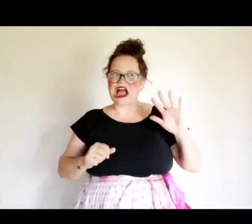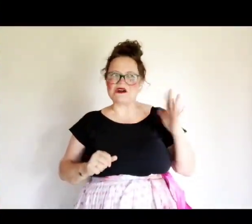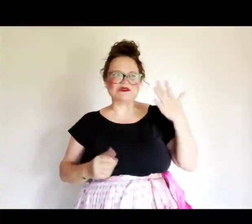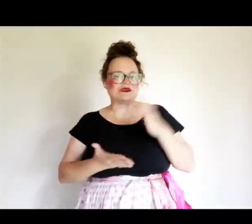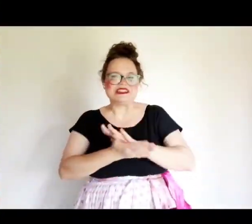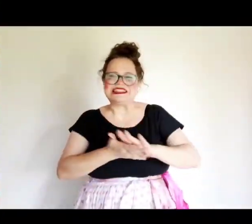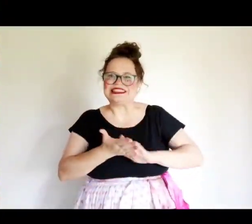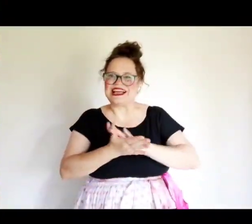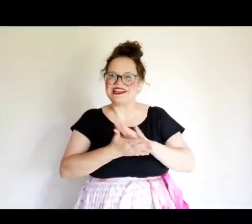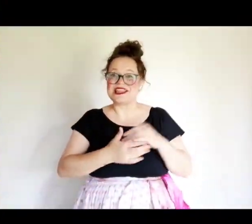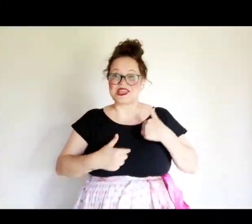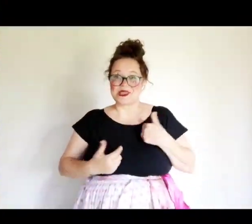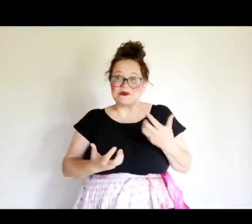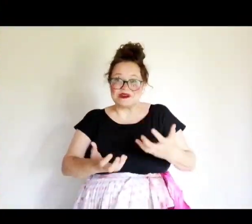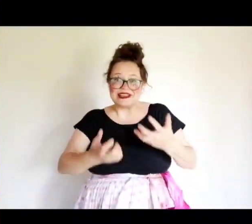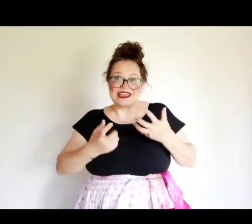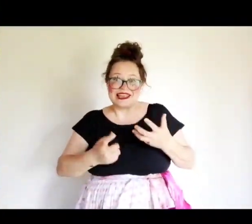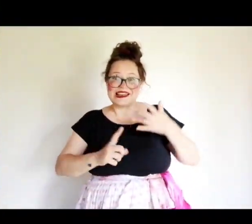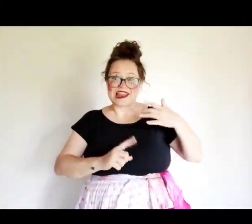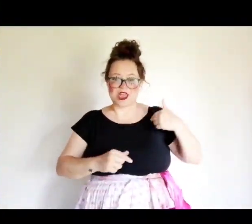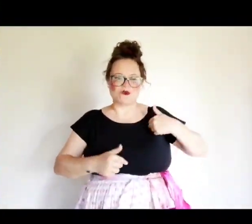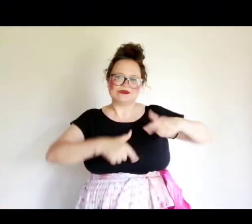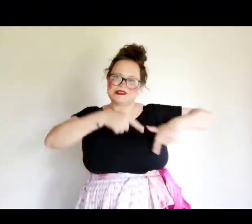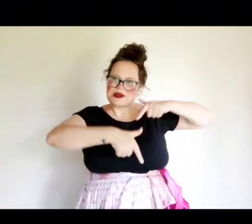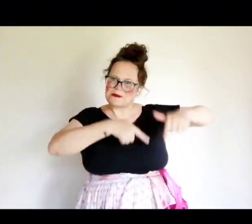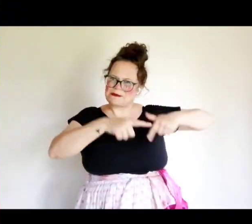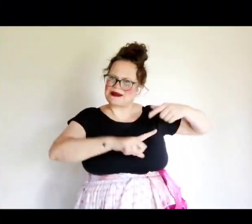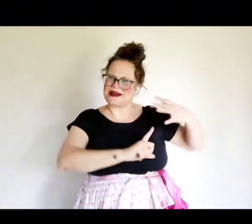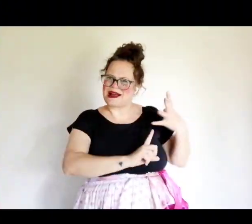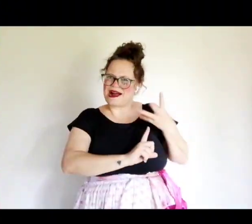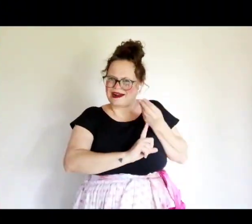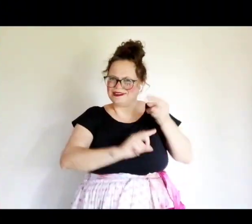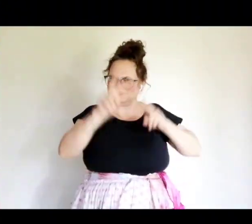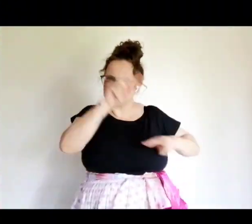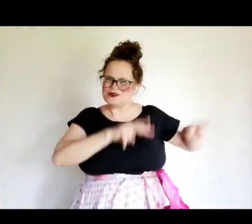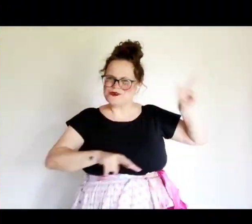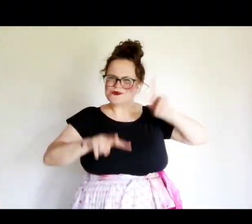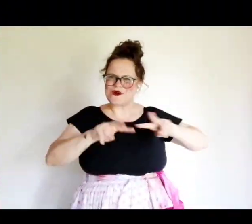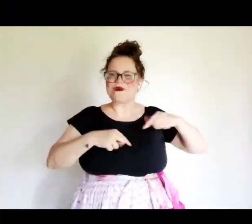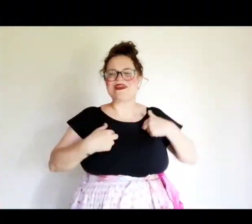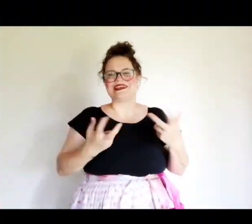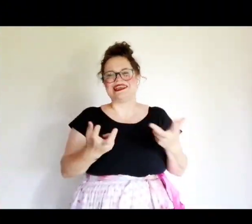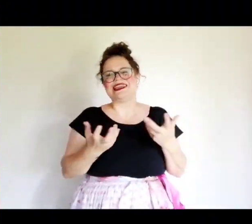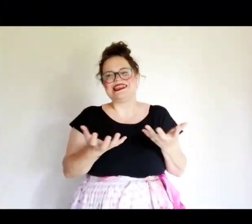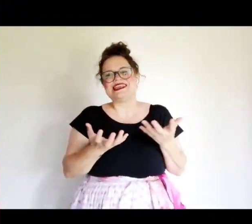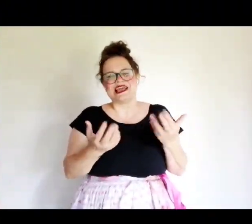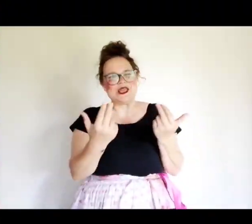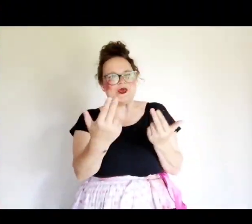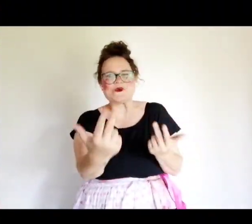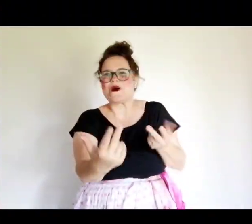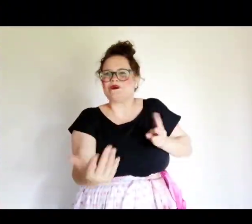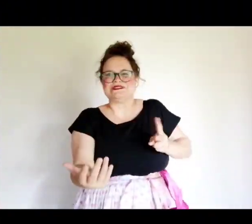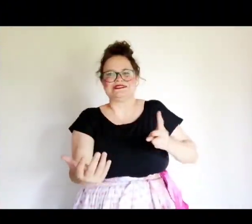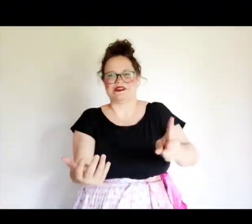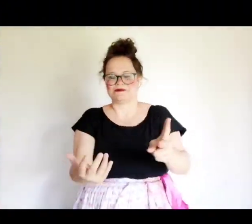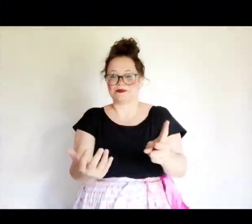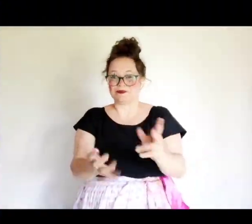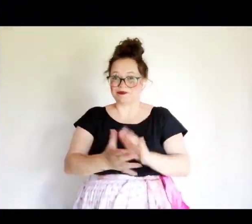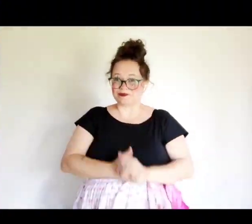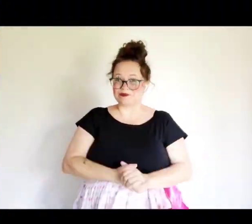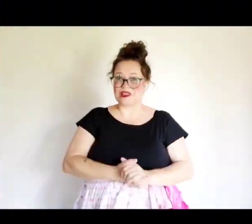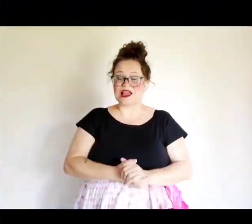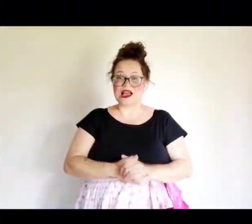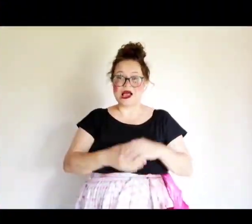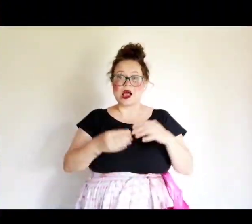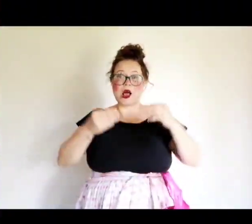que sou artista visual, eu queria poder reproduzir essa cena. Quando essa purpurina caiu nos meus cílios,